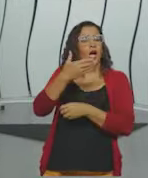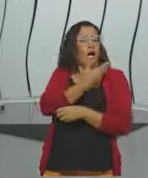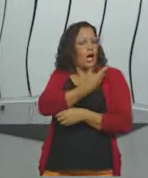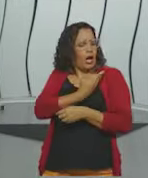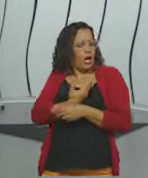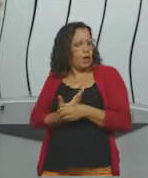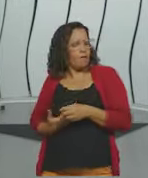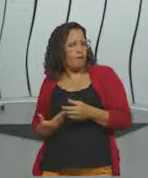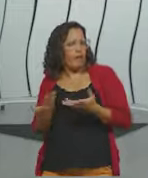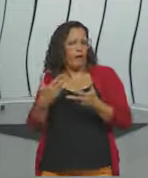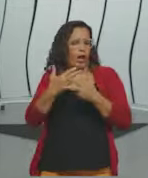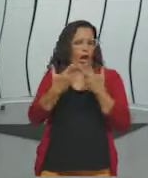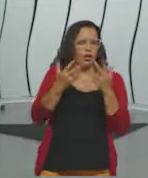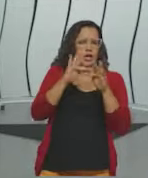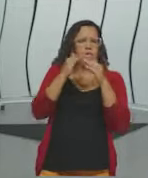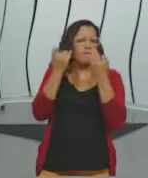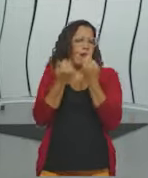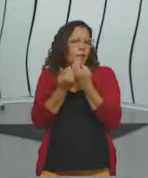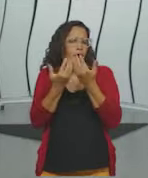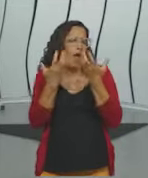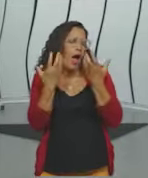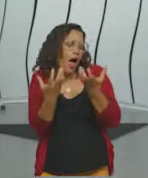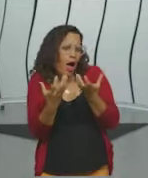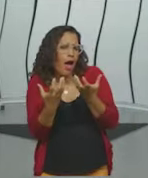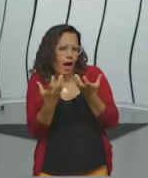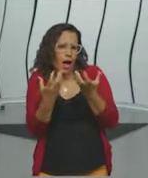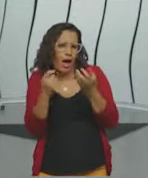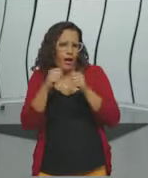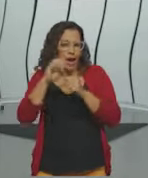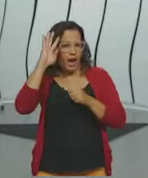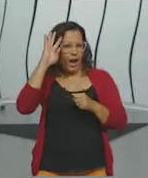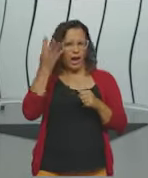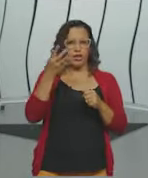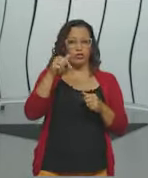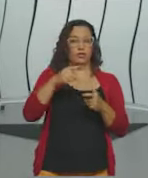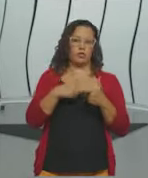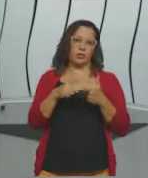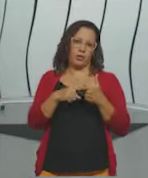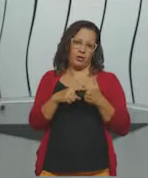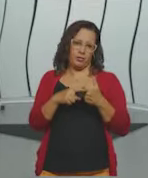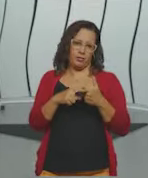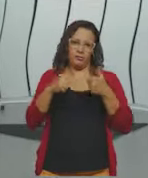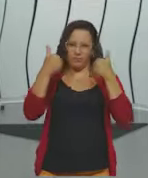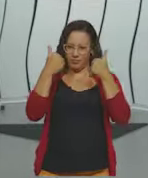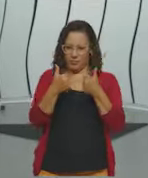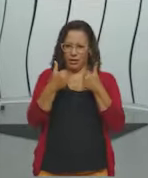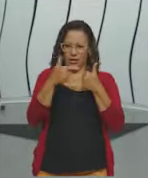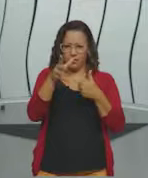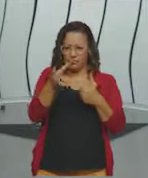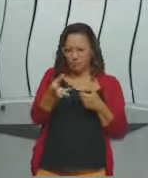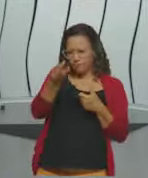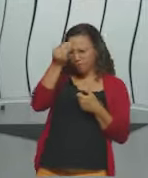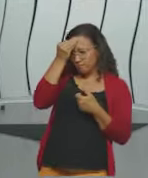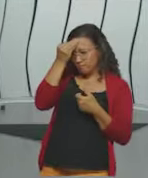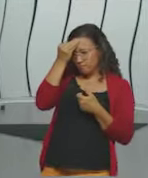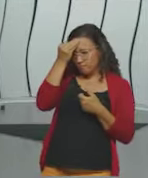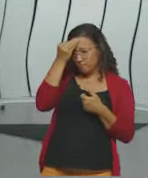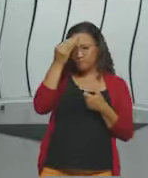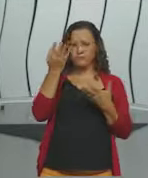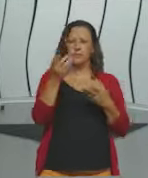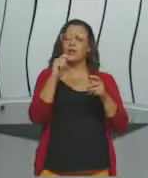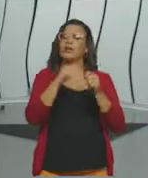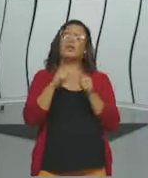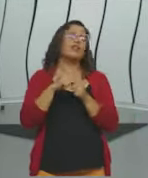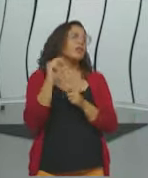a mídia, que a empresa, que a família faça para resolver este problema, tá? Guarda essa pergunta. O que